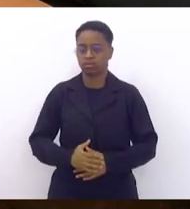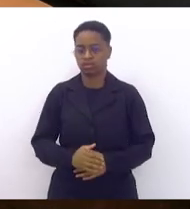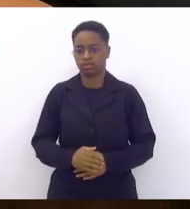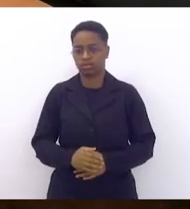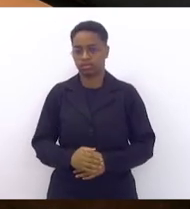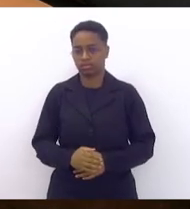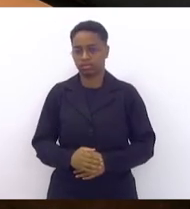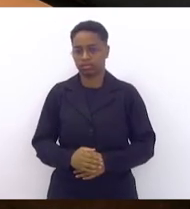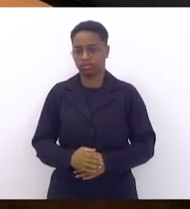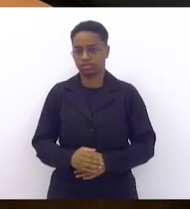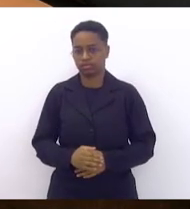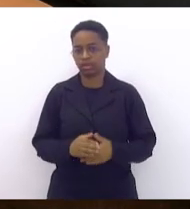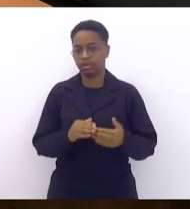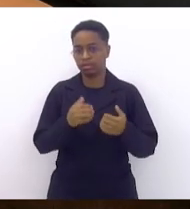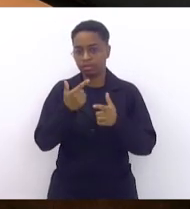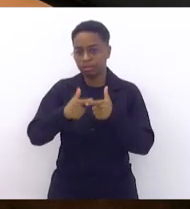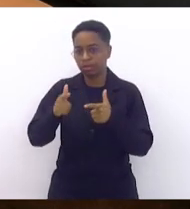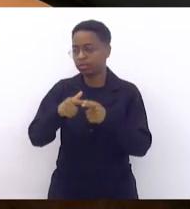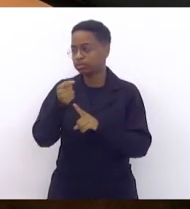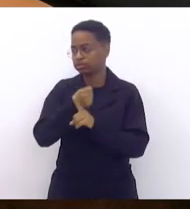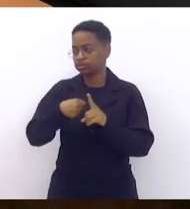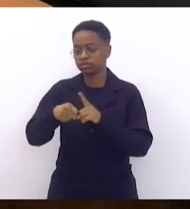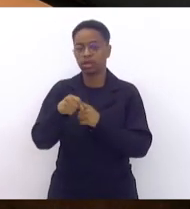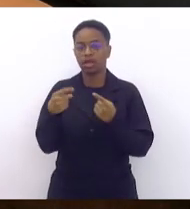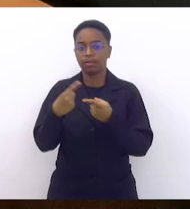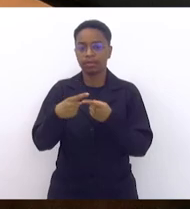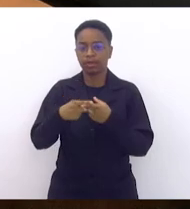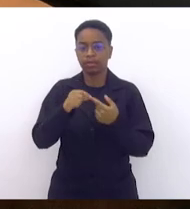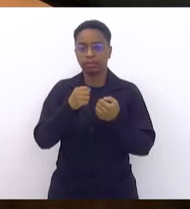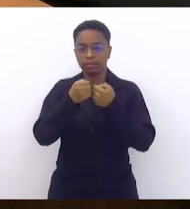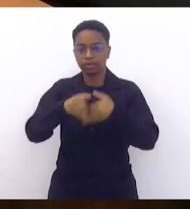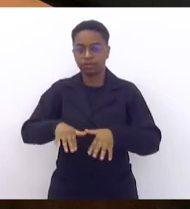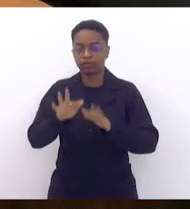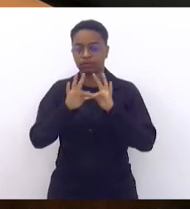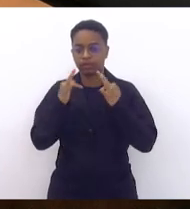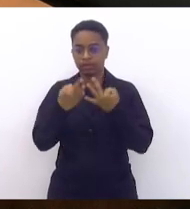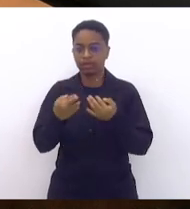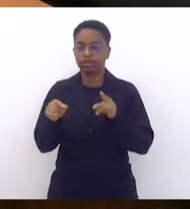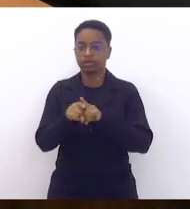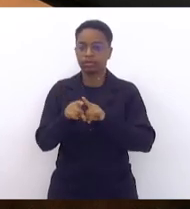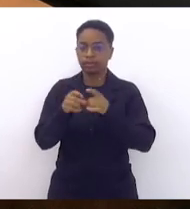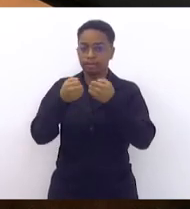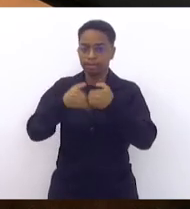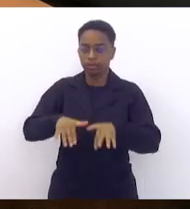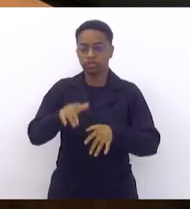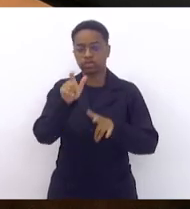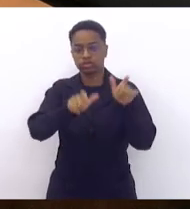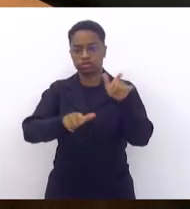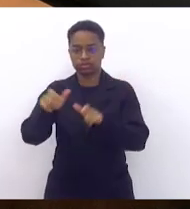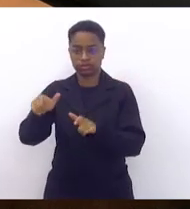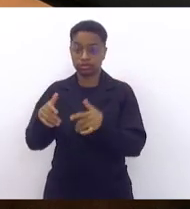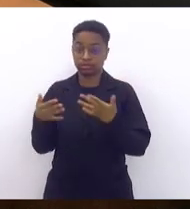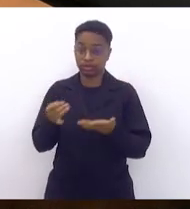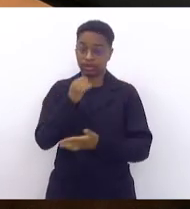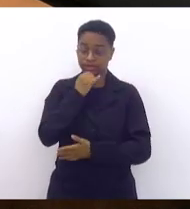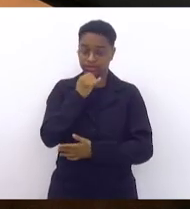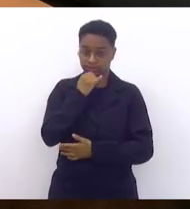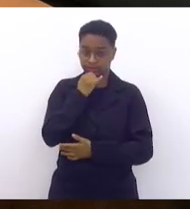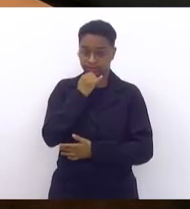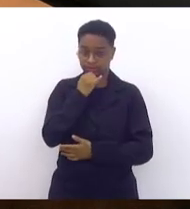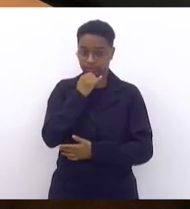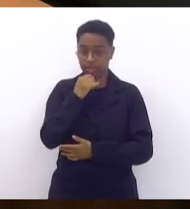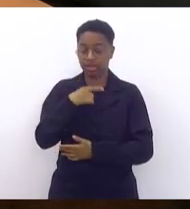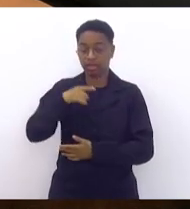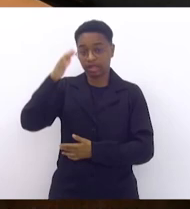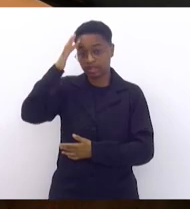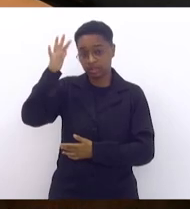esse desastre social, desastre familiar e desastre humano. Por exemplo, há uma